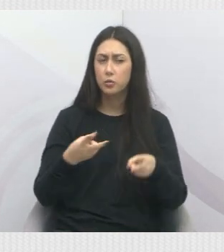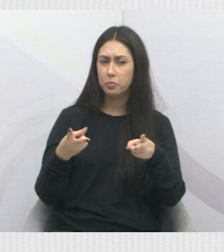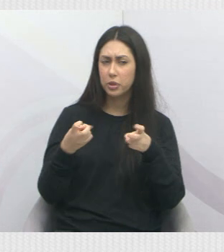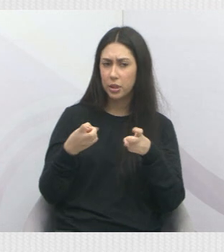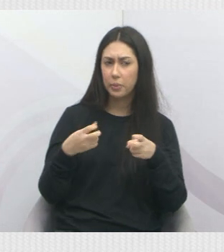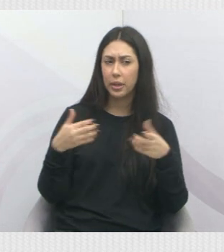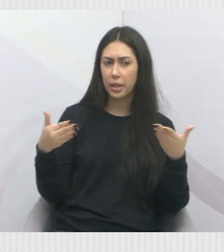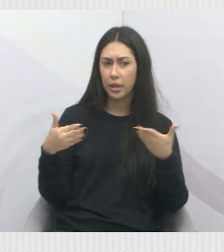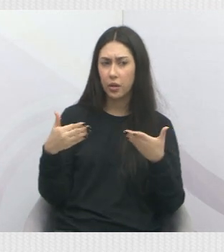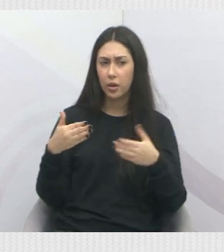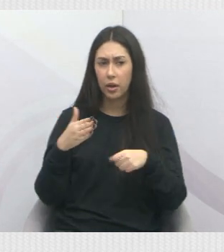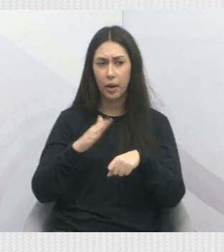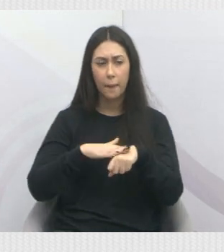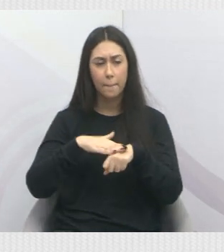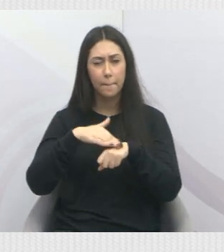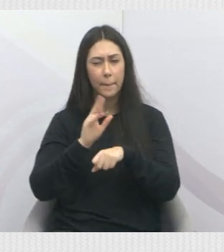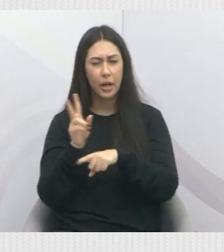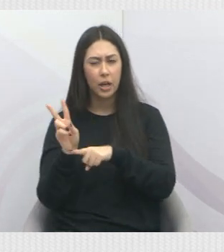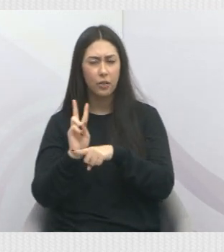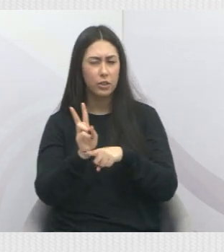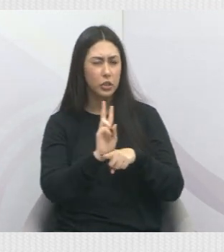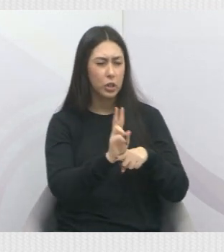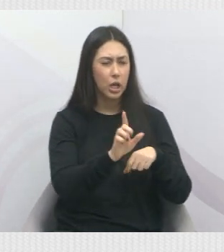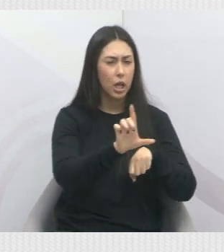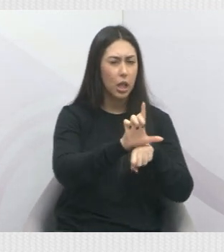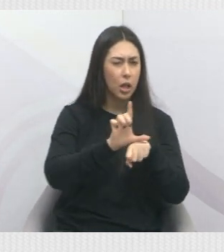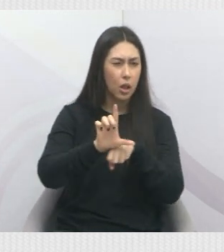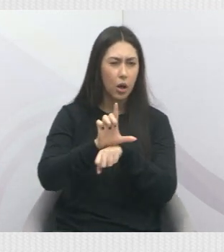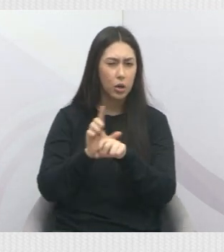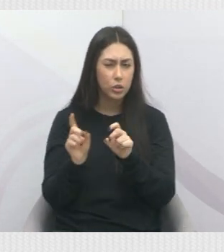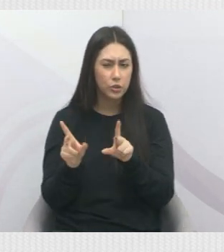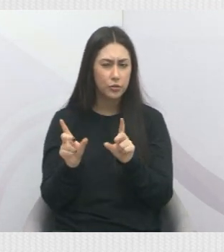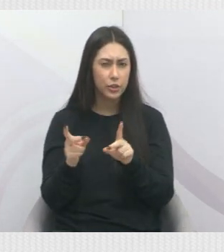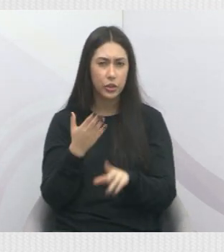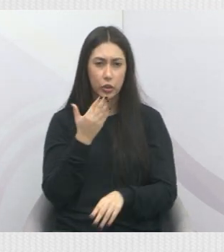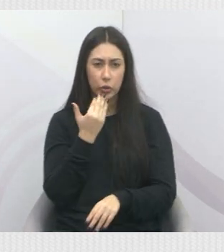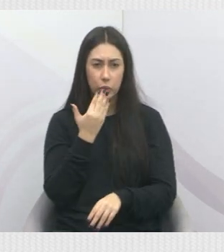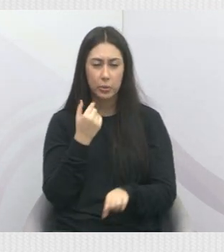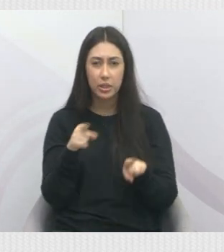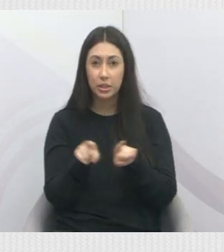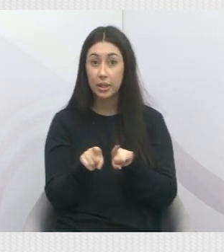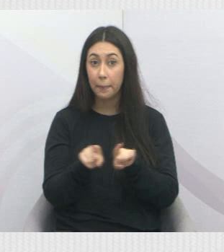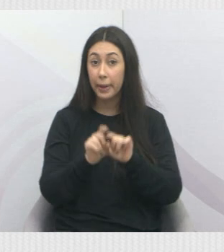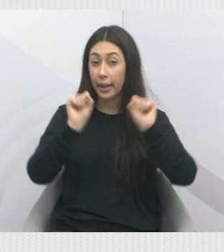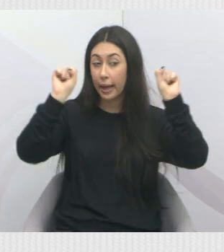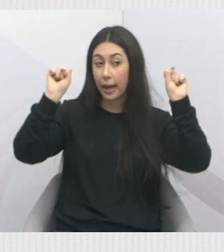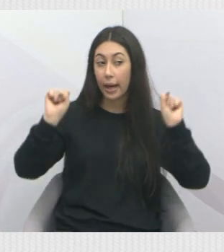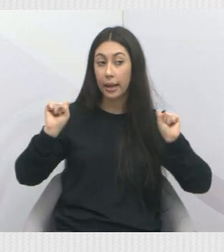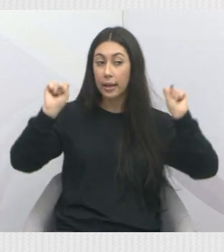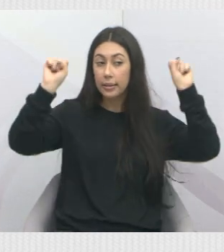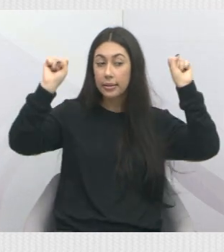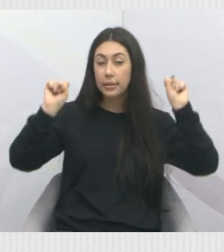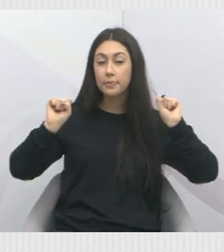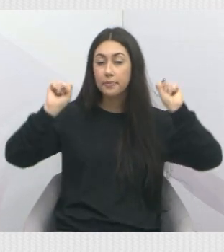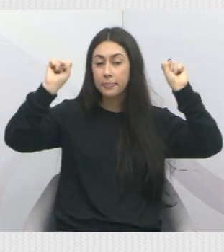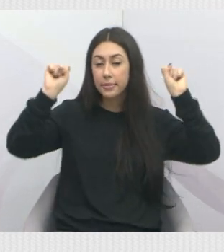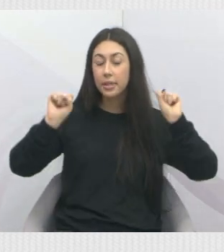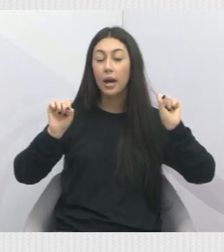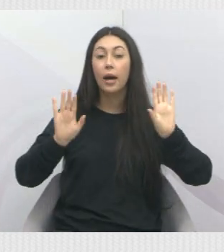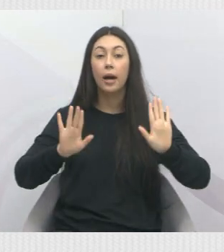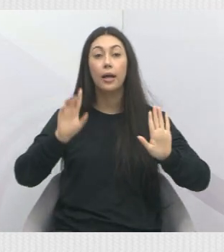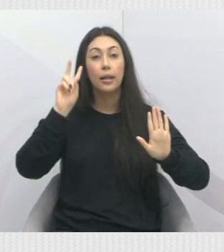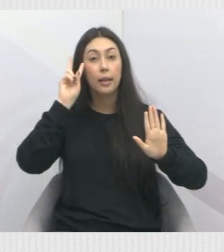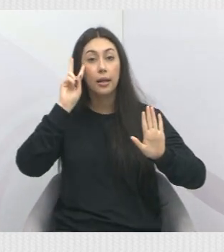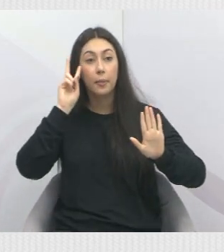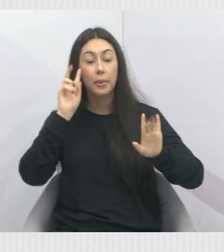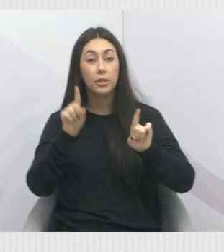mais vistorias em comércios de alimentos e atividades de educação física, academias, né? Lembrando bem que, nesse